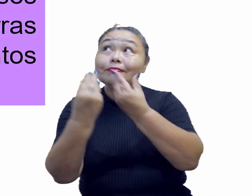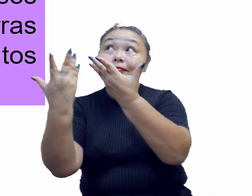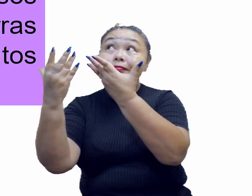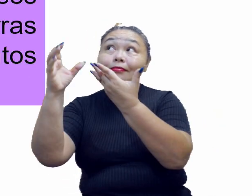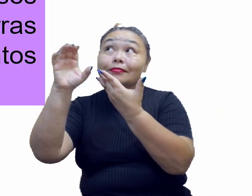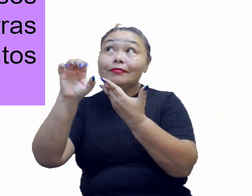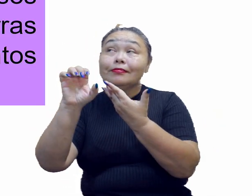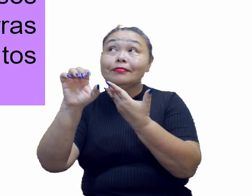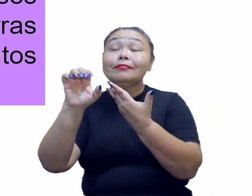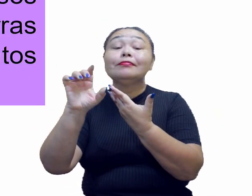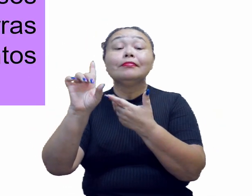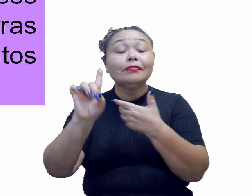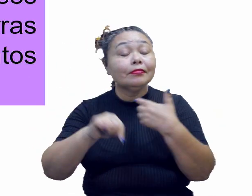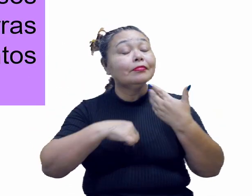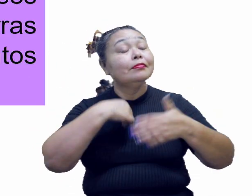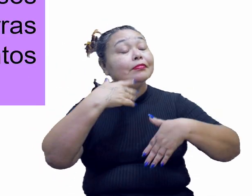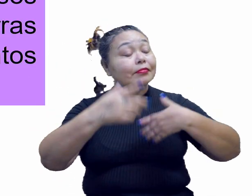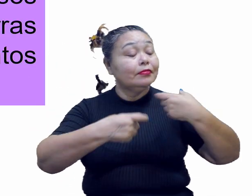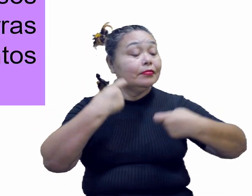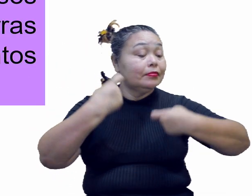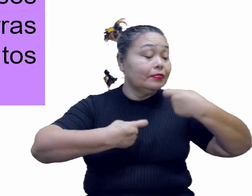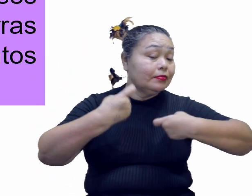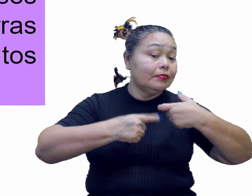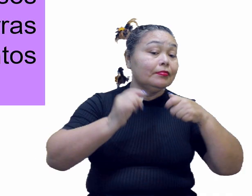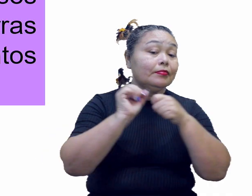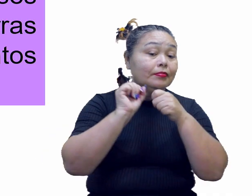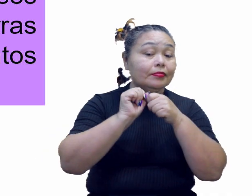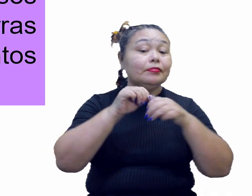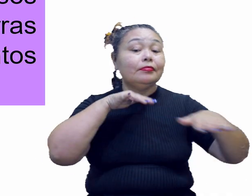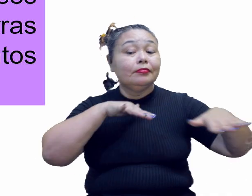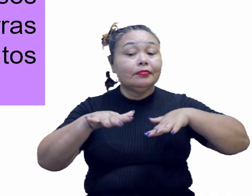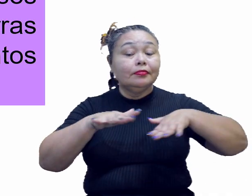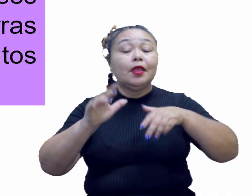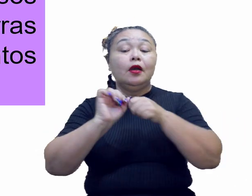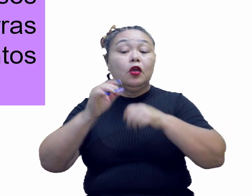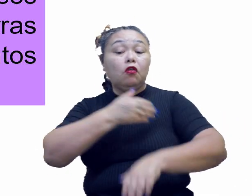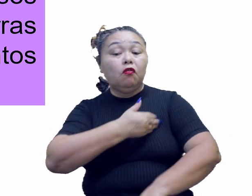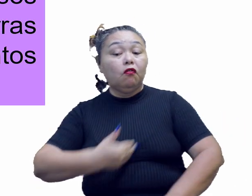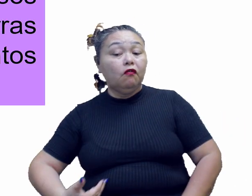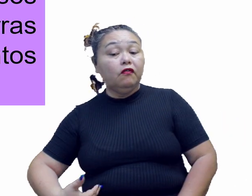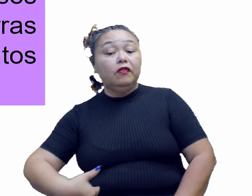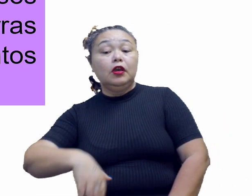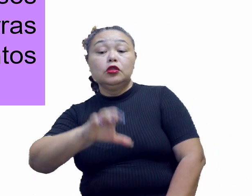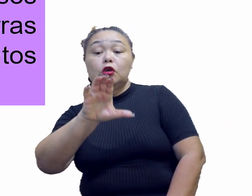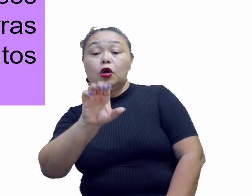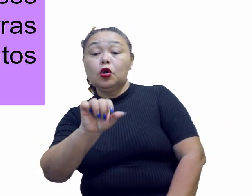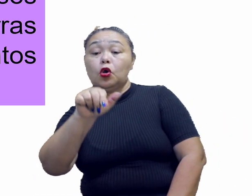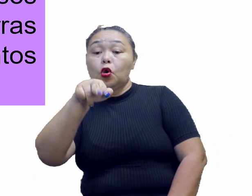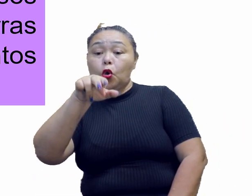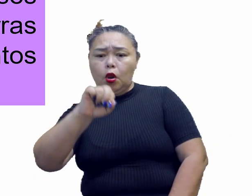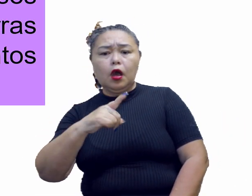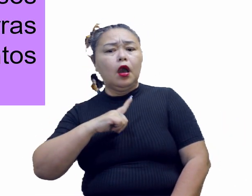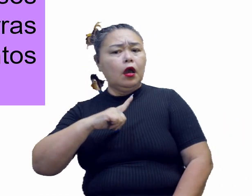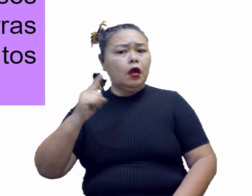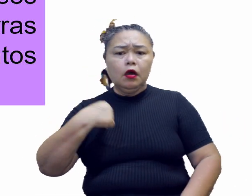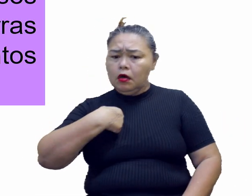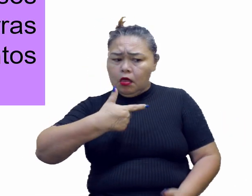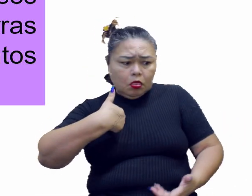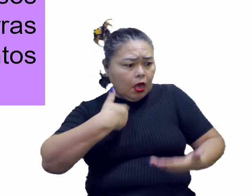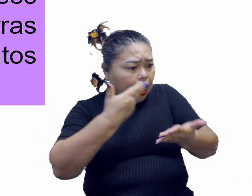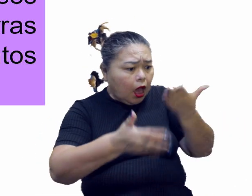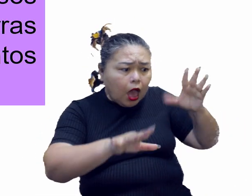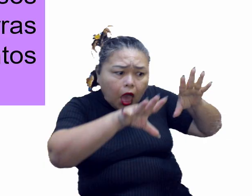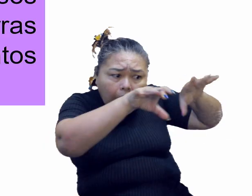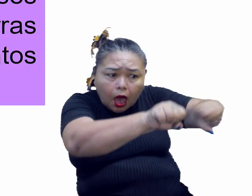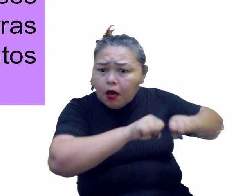Isso levou a uma guerra prolongada entre os movimentos nacionalistas e o governo coloniais. Foram para a porrada, eles disseram, não, nós não vamos perder